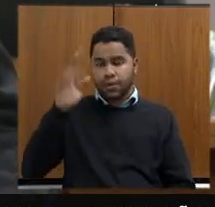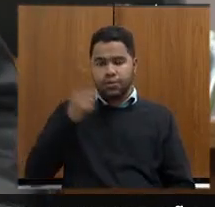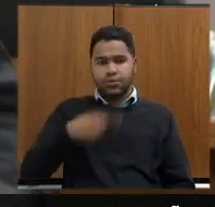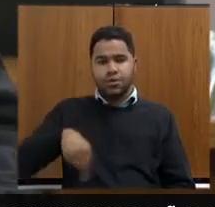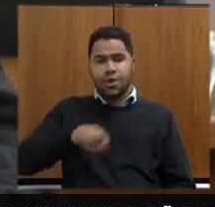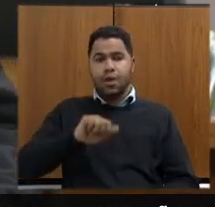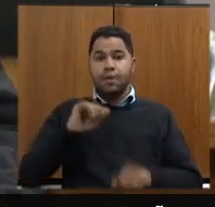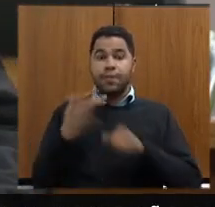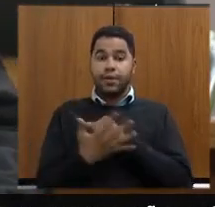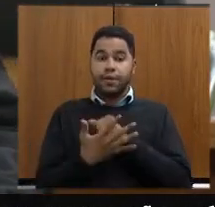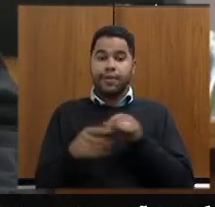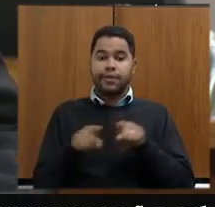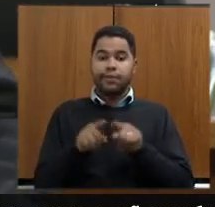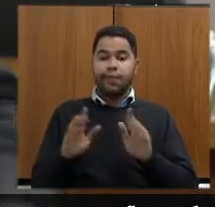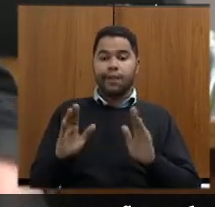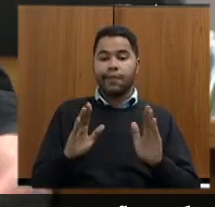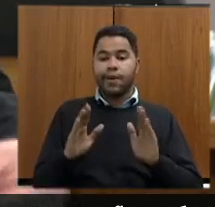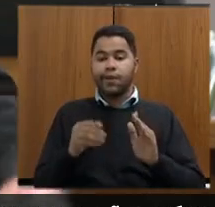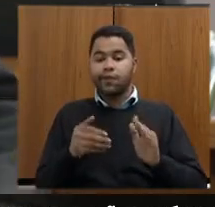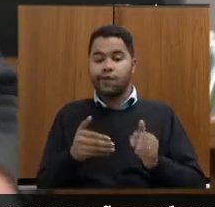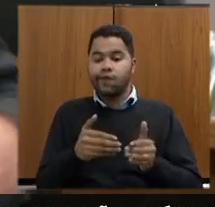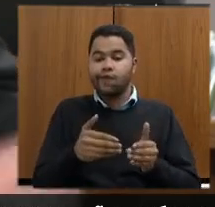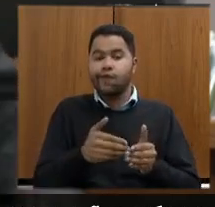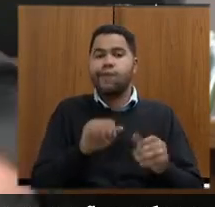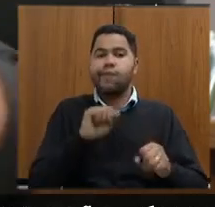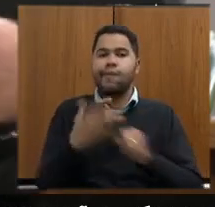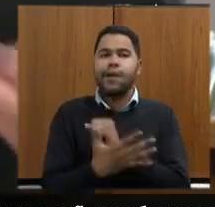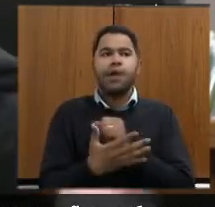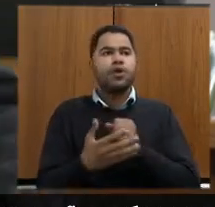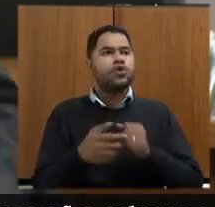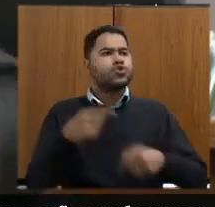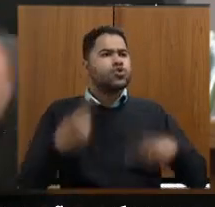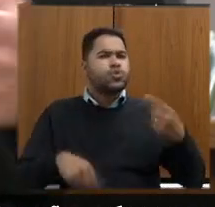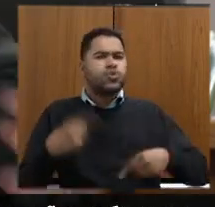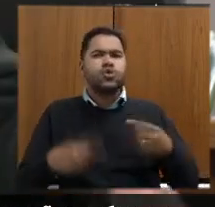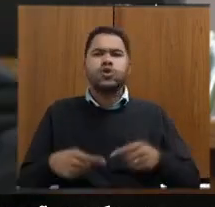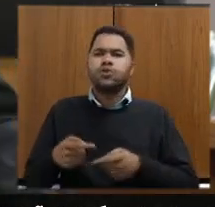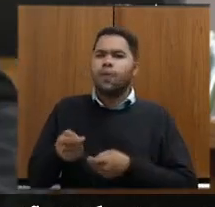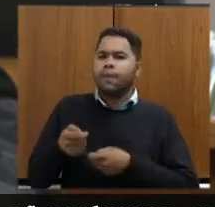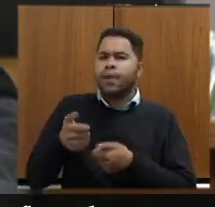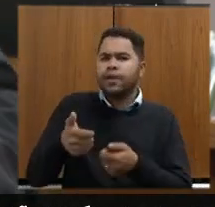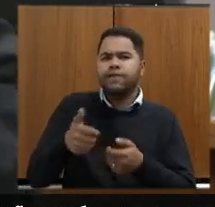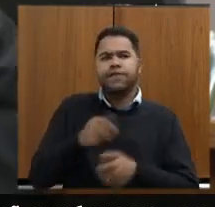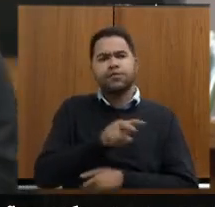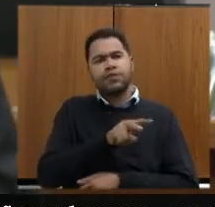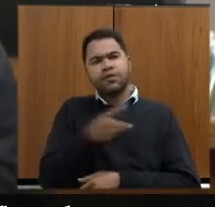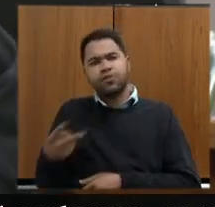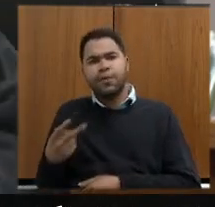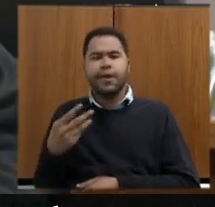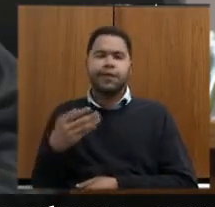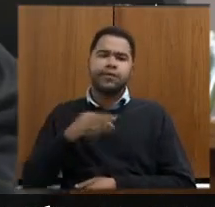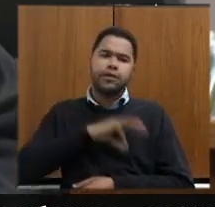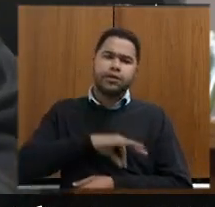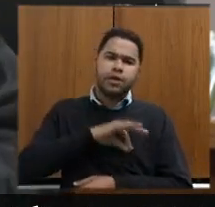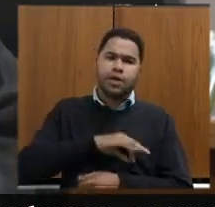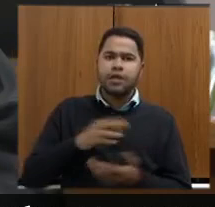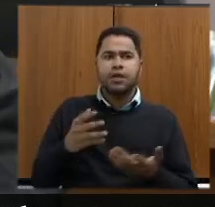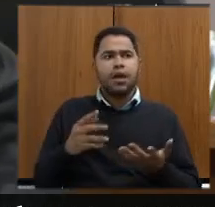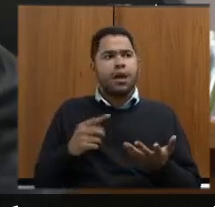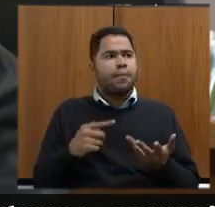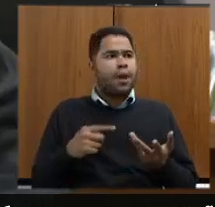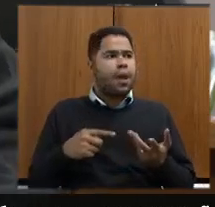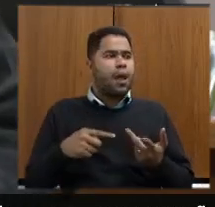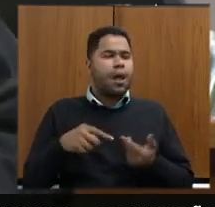pandemia e pós pandemia Brasil inteiro discutindo benefícios auxílios transferência de renda um fosso